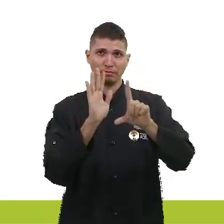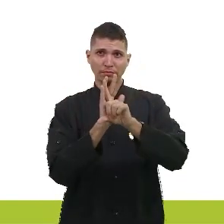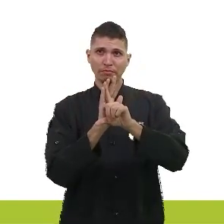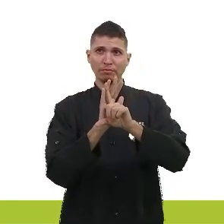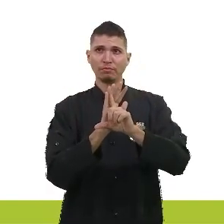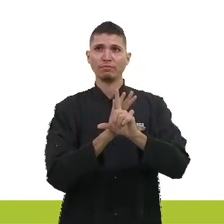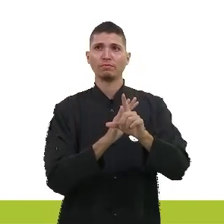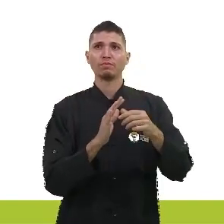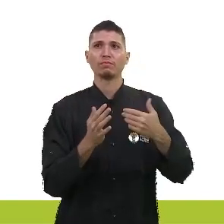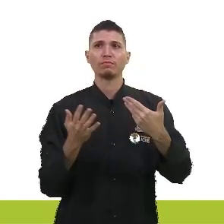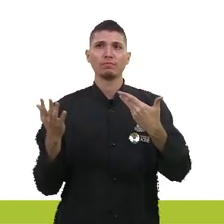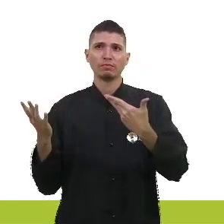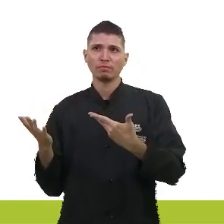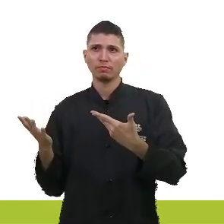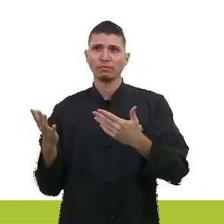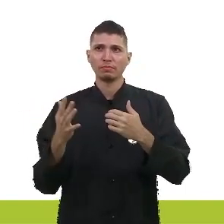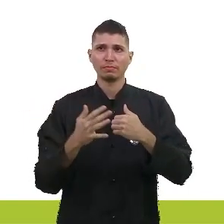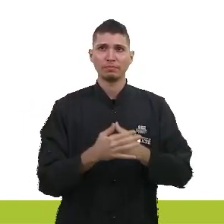23 de setembro de